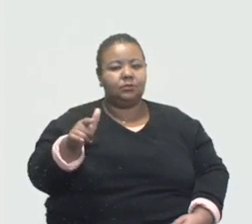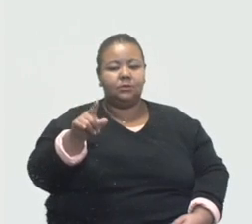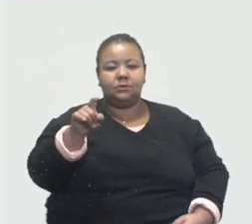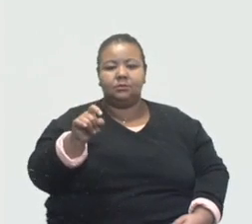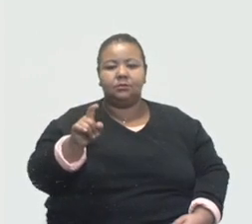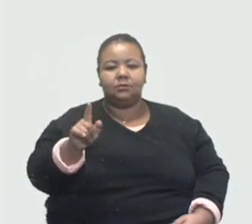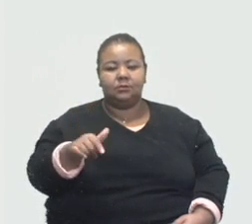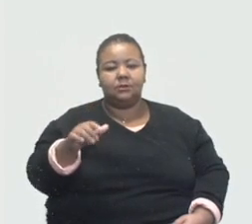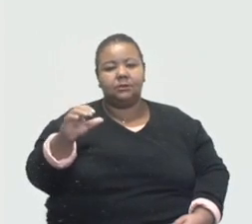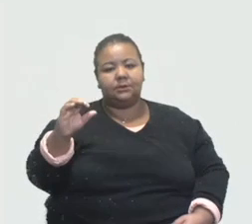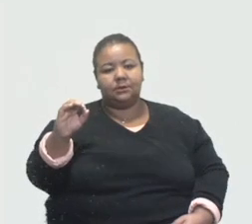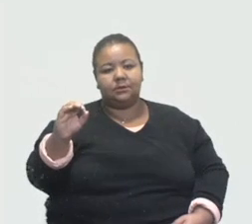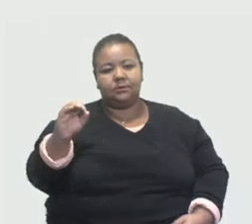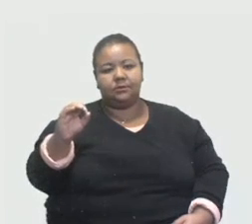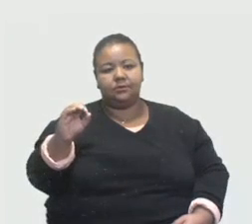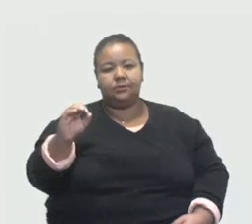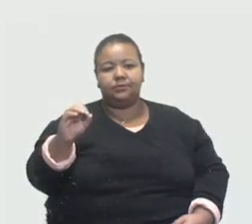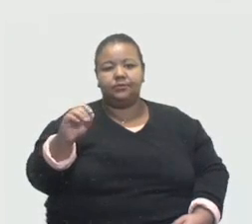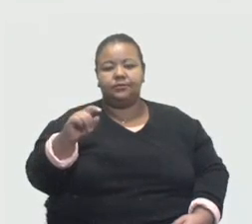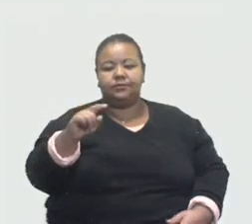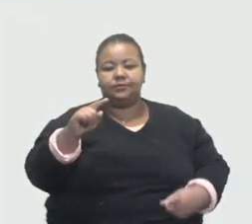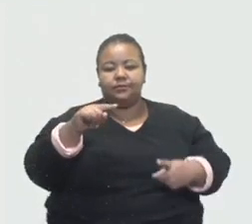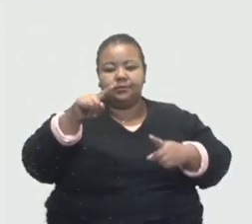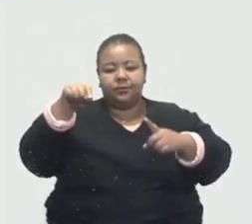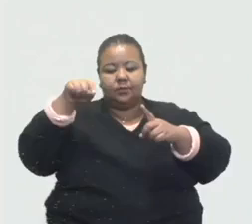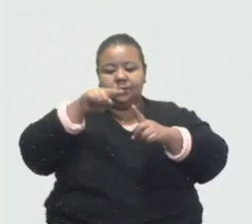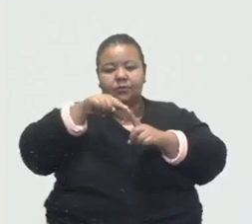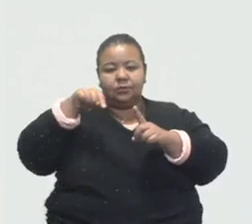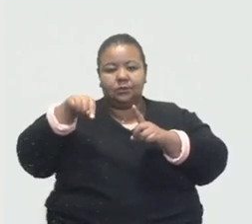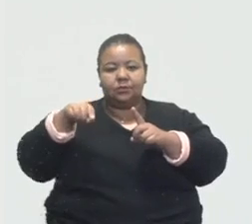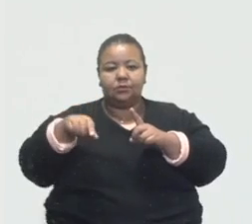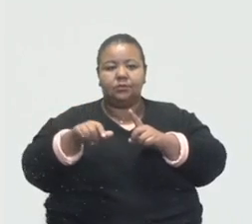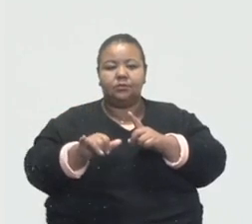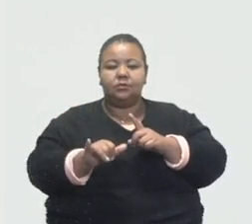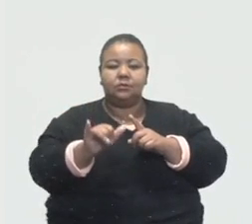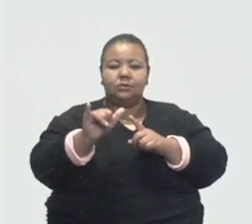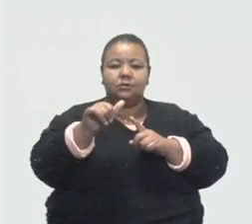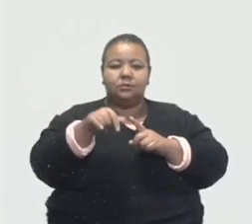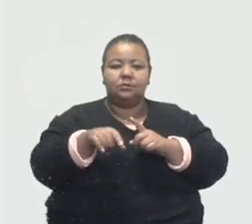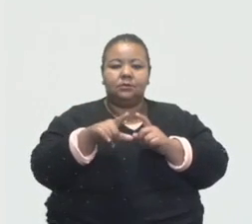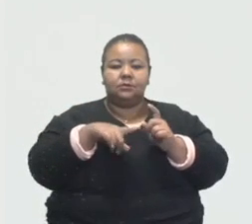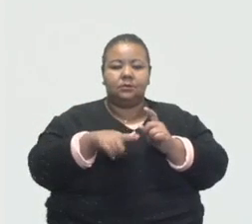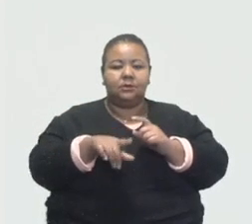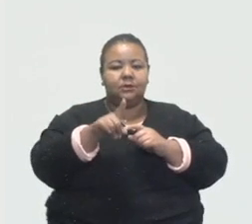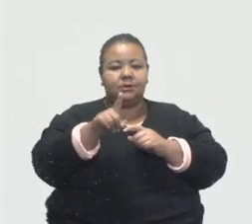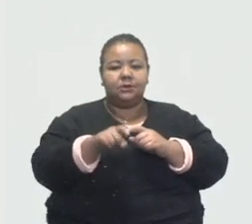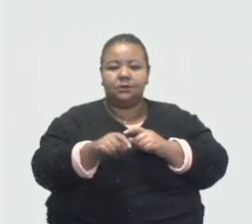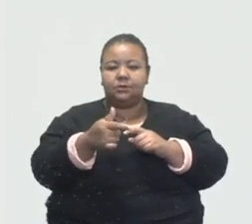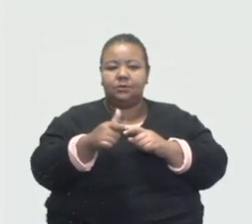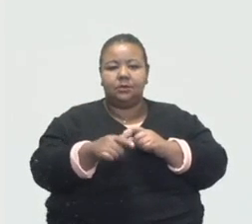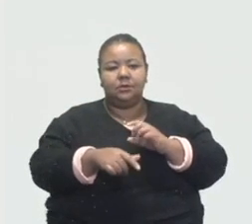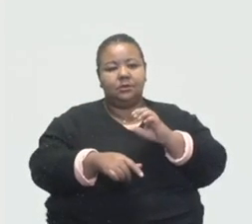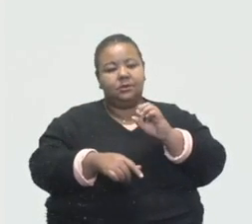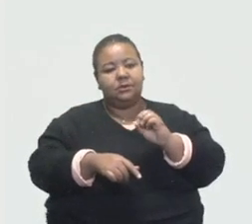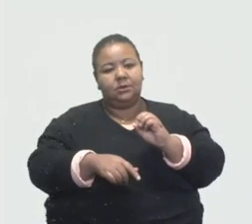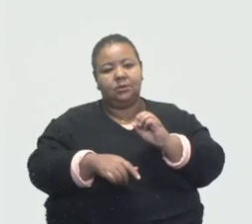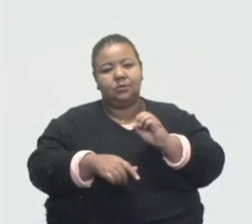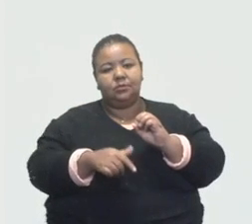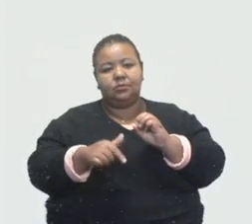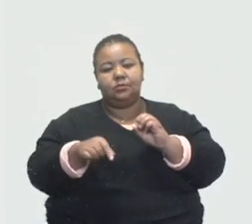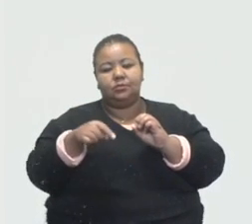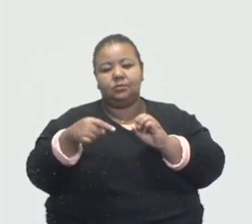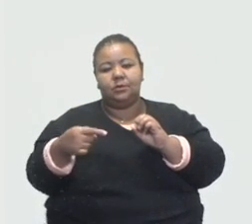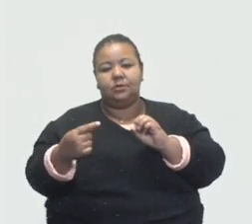isso que é 0. Aqui nossa segunda componente. A nossa segunda componente tem x? Não, coloca 0. E